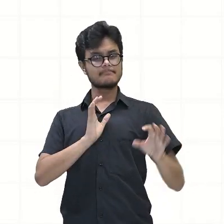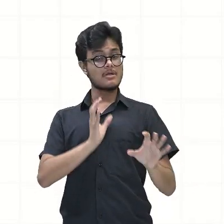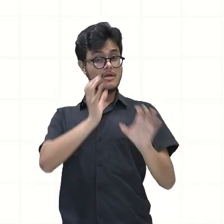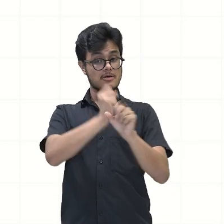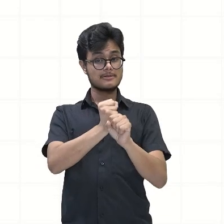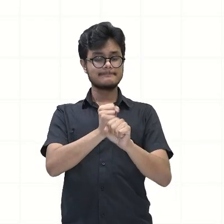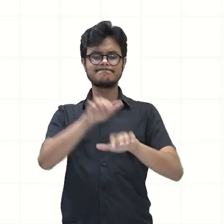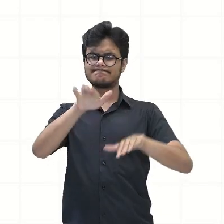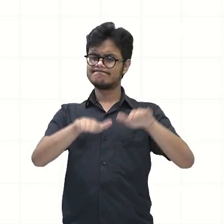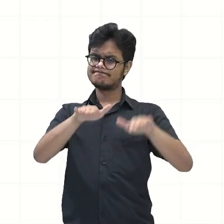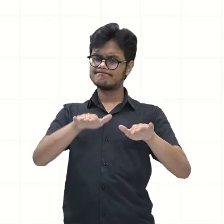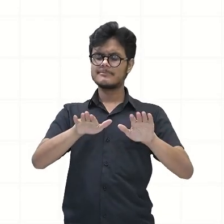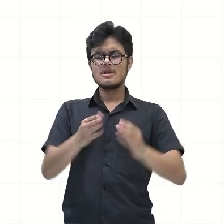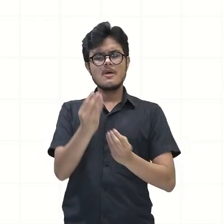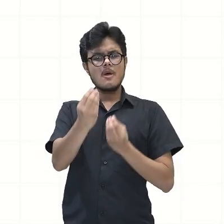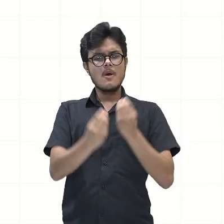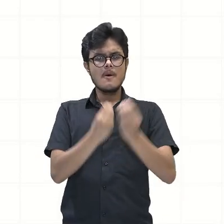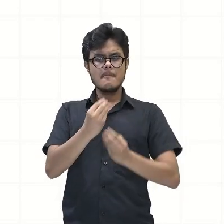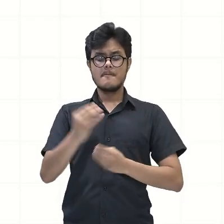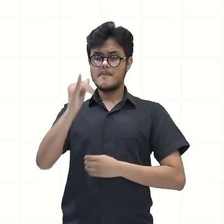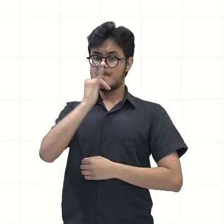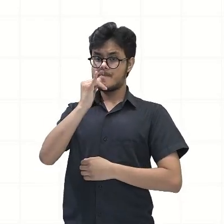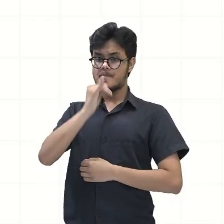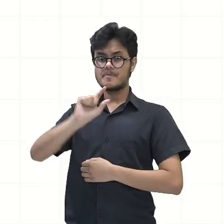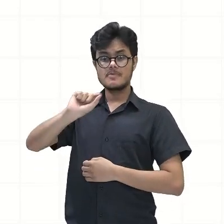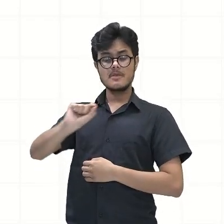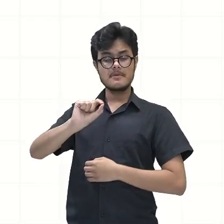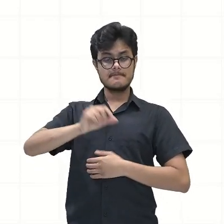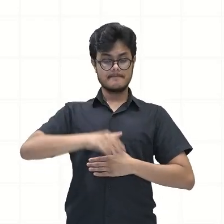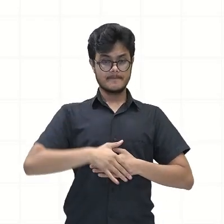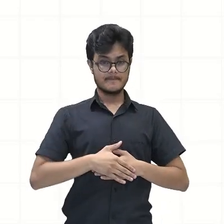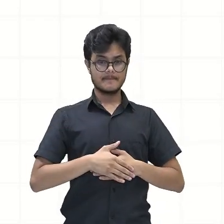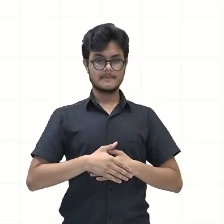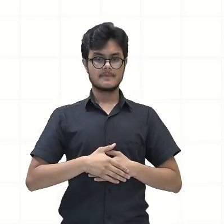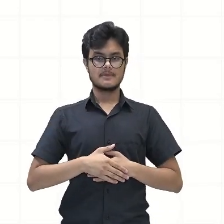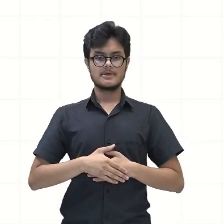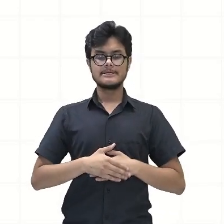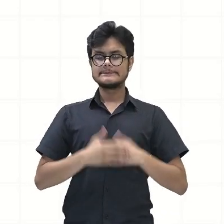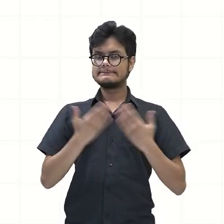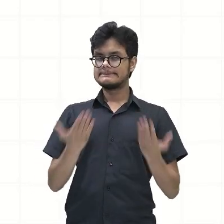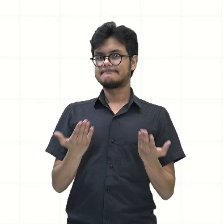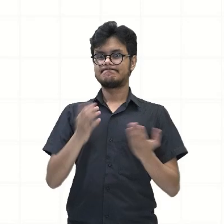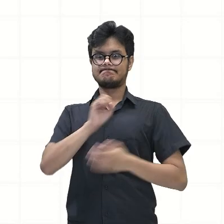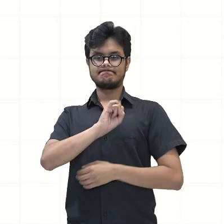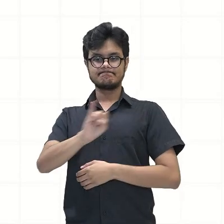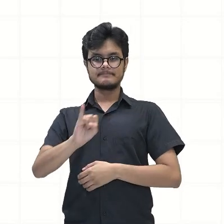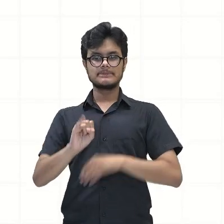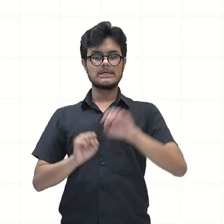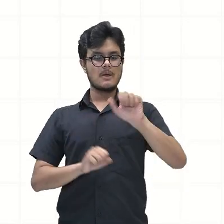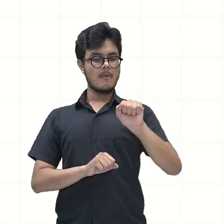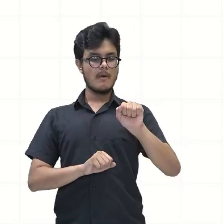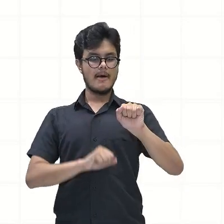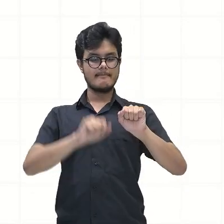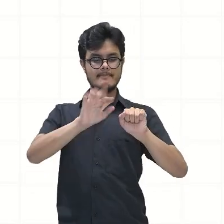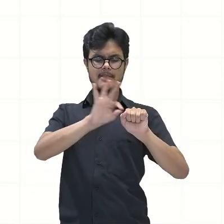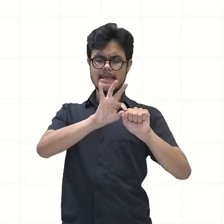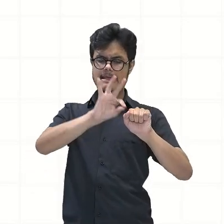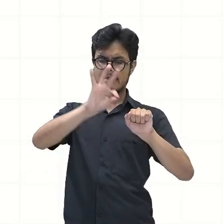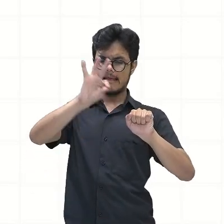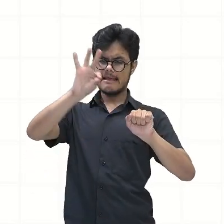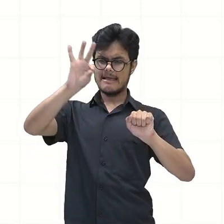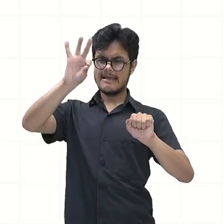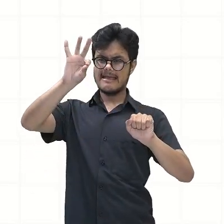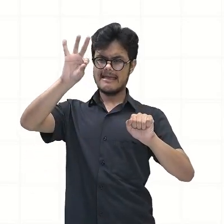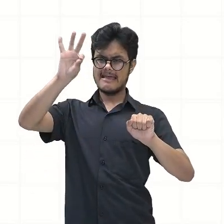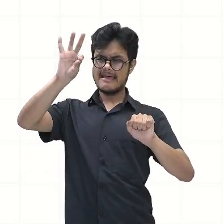vai depender de como que será essa parte aqui da distância, né? Se esse segmento de reta, em